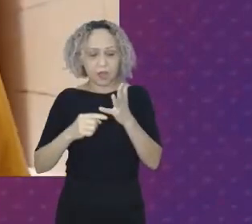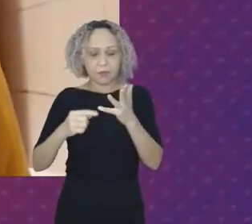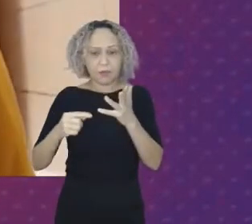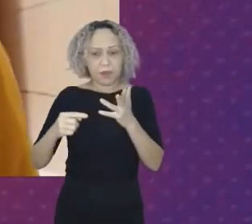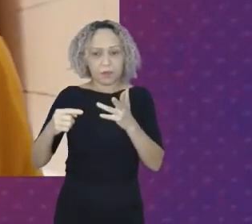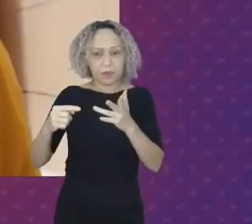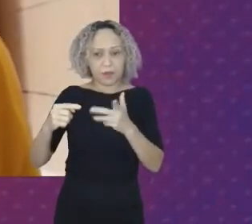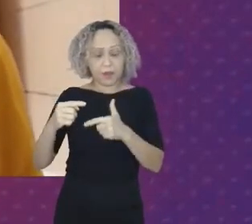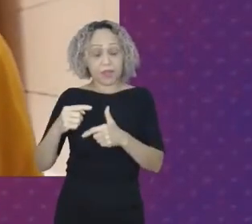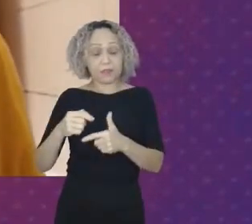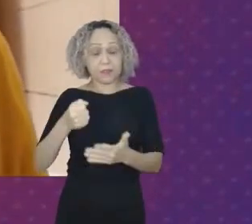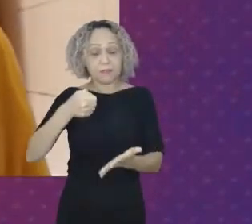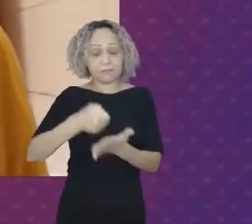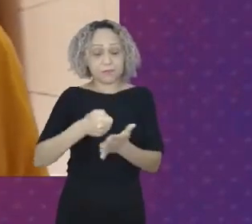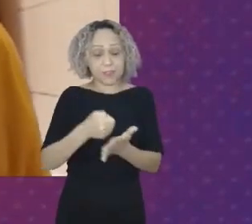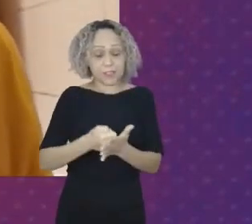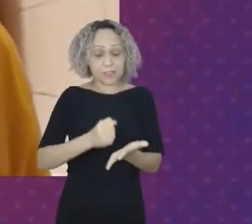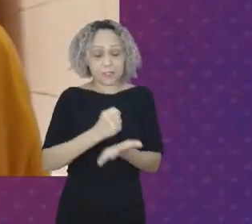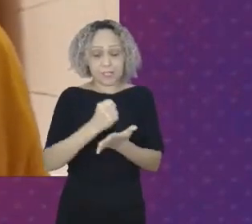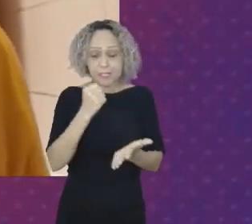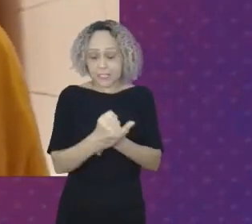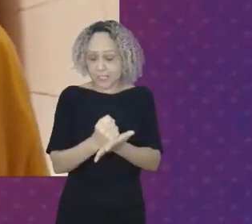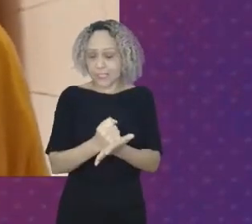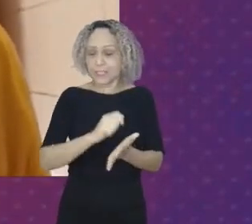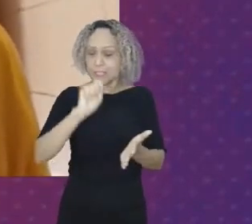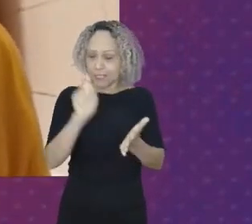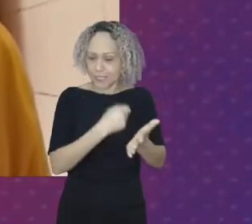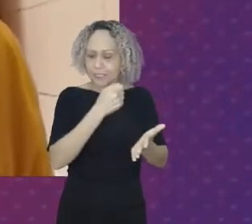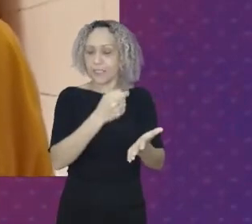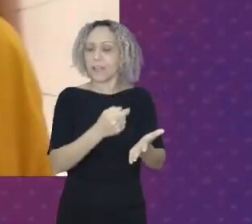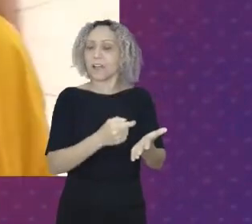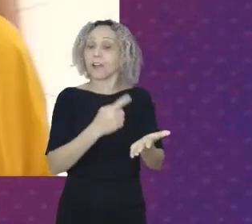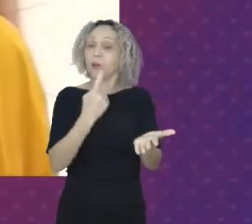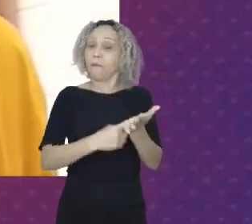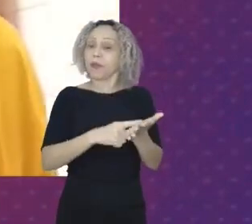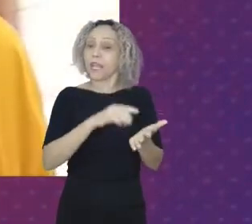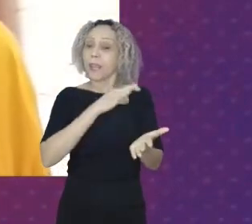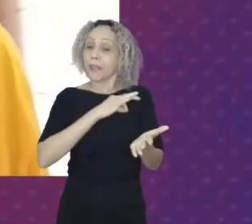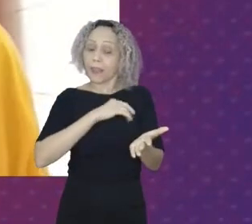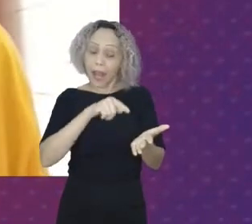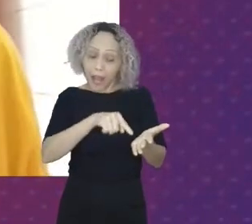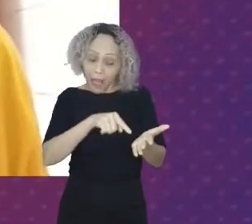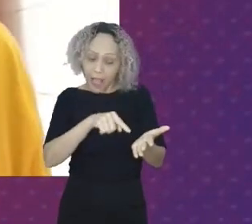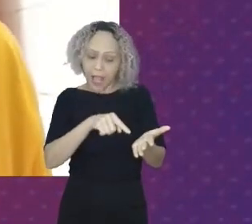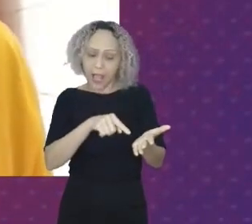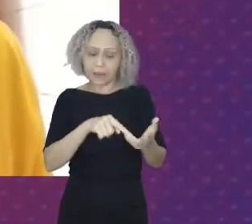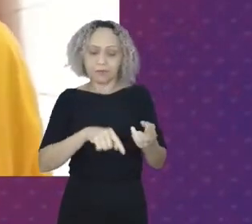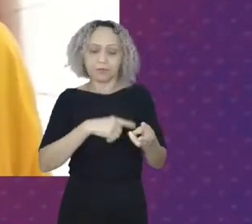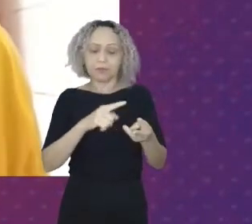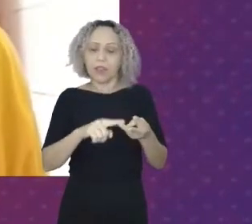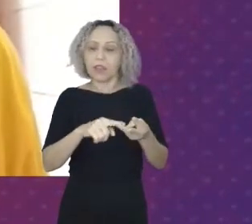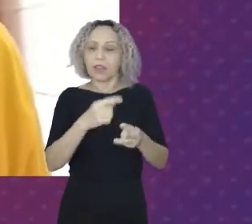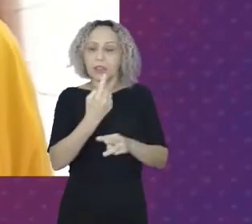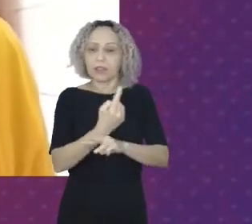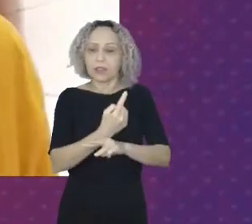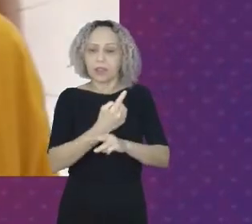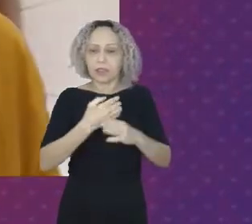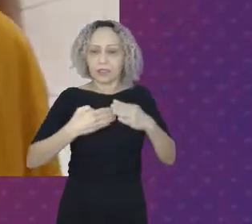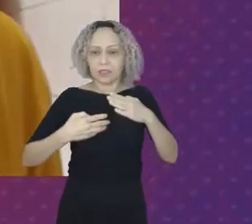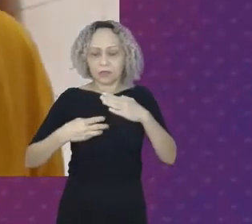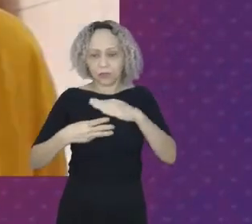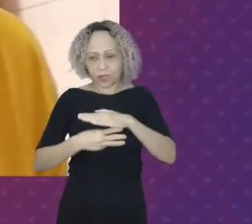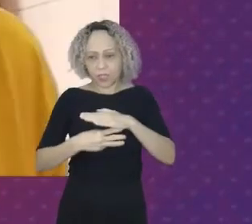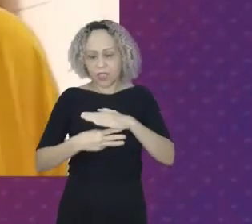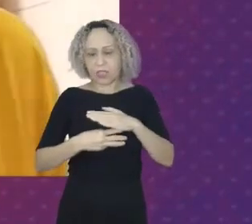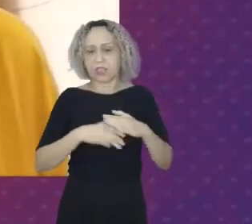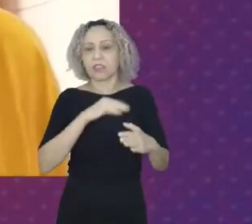assinar a carteira com salário, direito a 13º, aviso prévio,